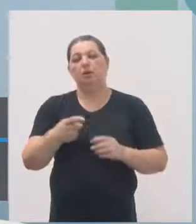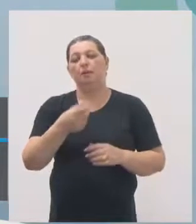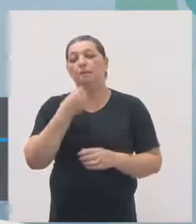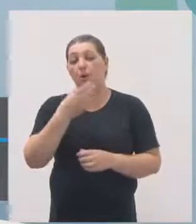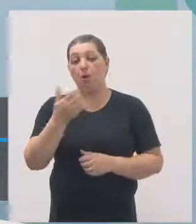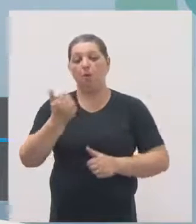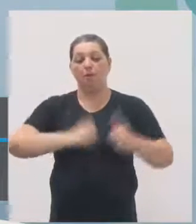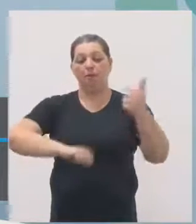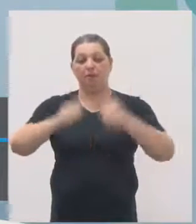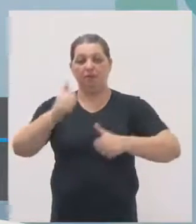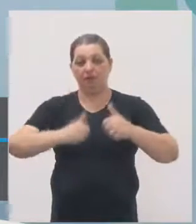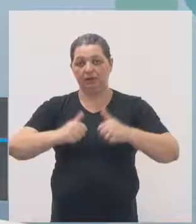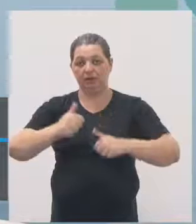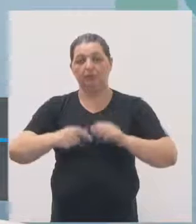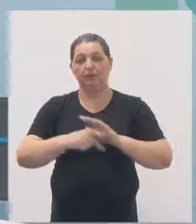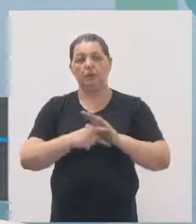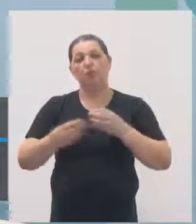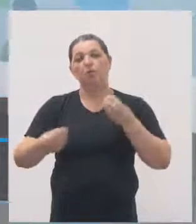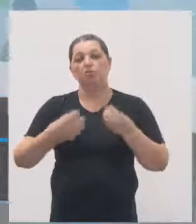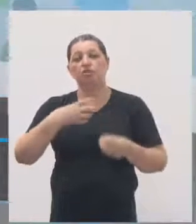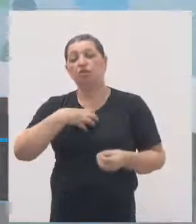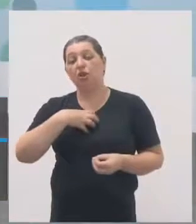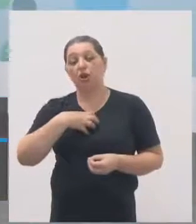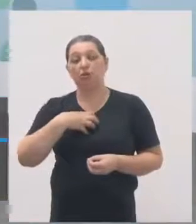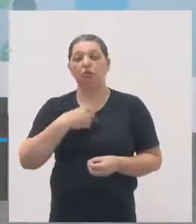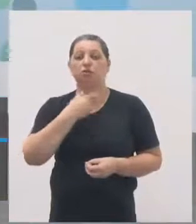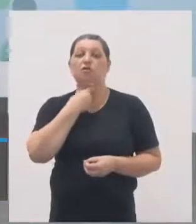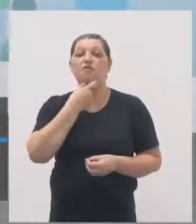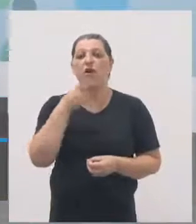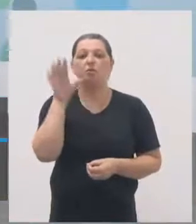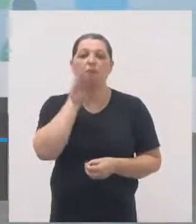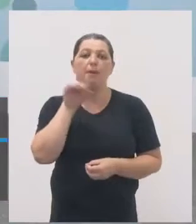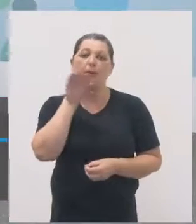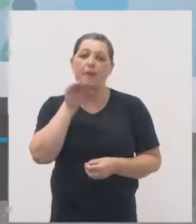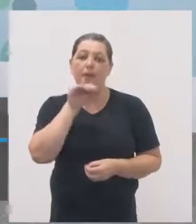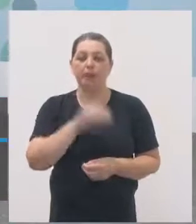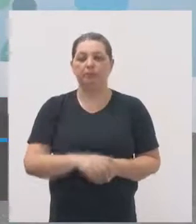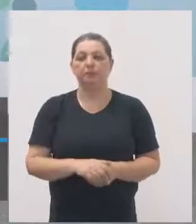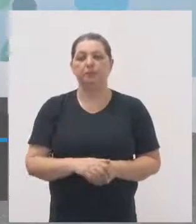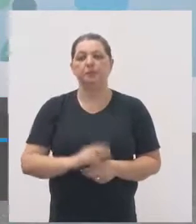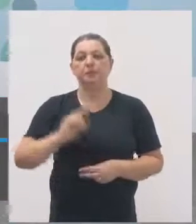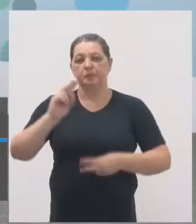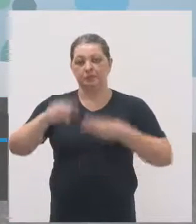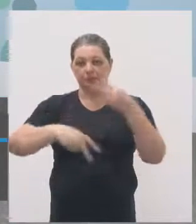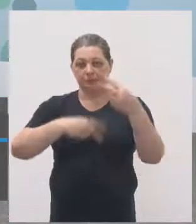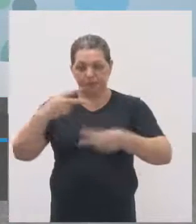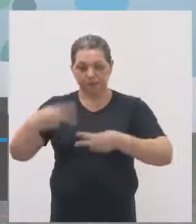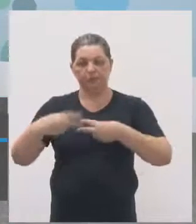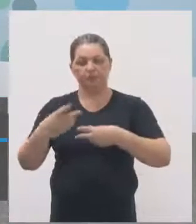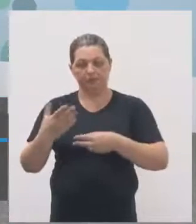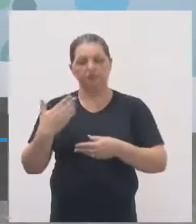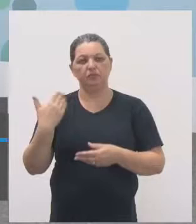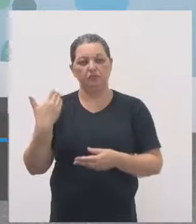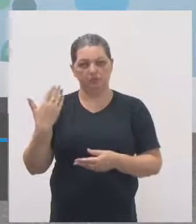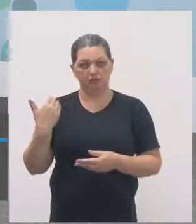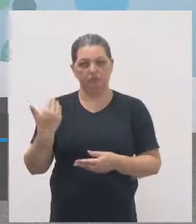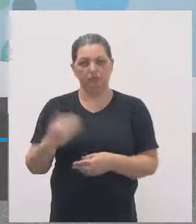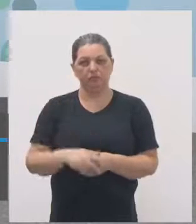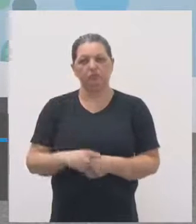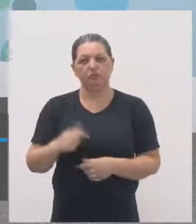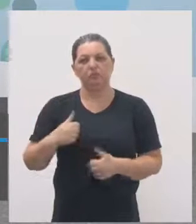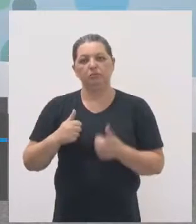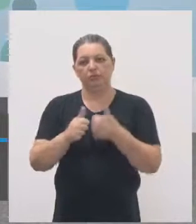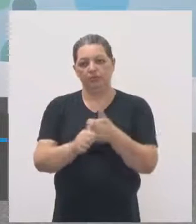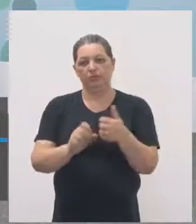dos estudantes. Ótimo, isso mesmo. Nesse bimestre que passou, eu segui